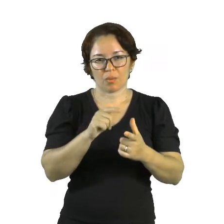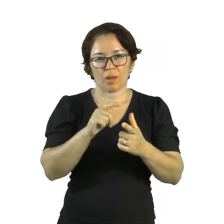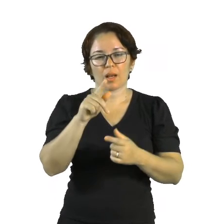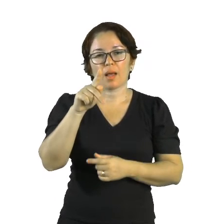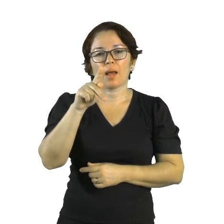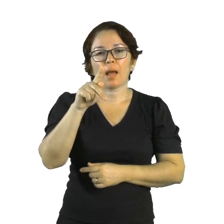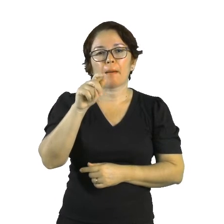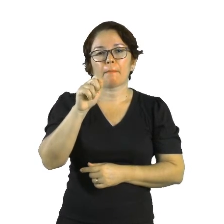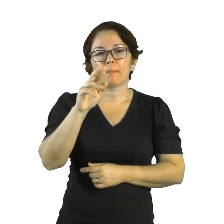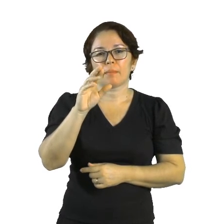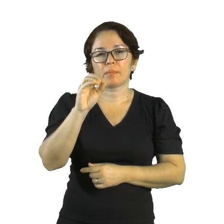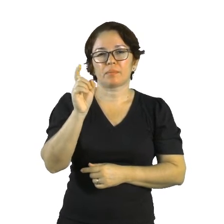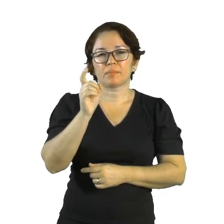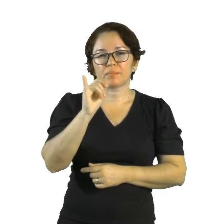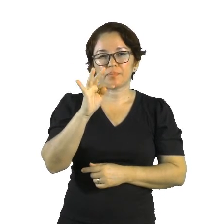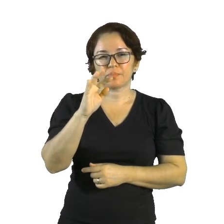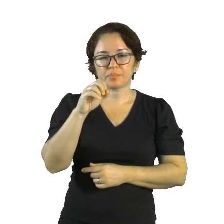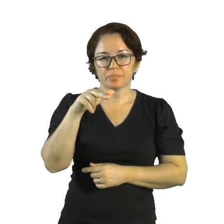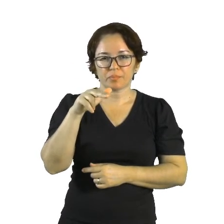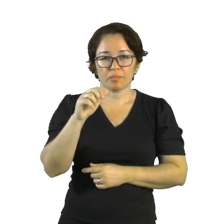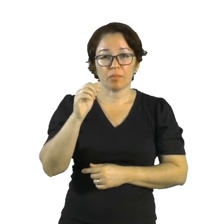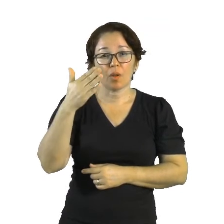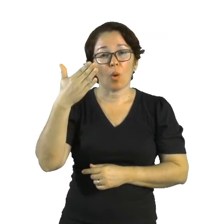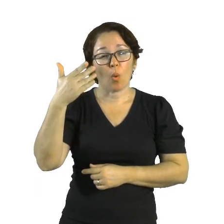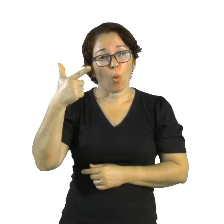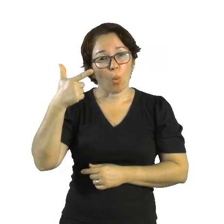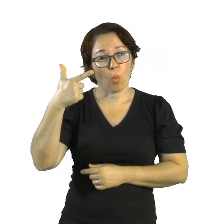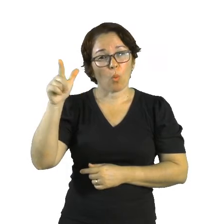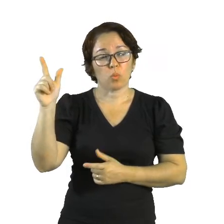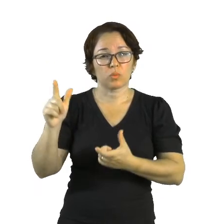paroxítona. Outra palavra que aparece no poema,